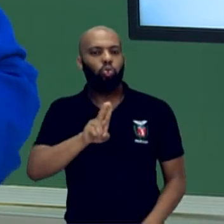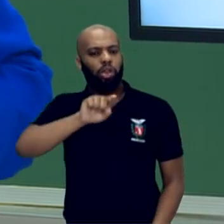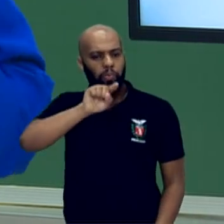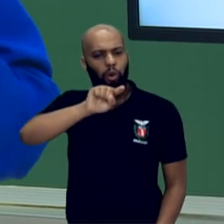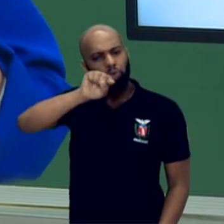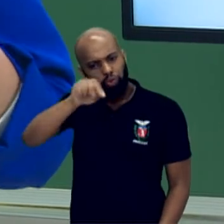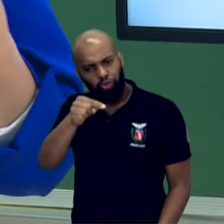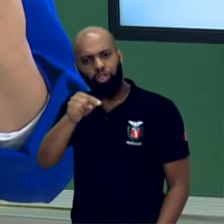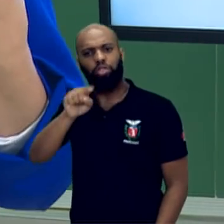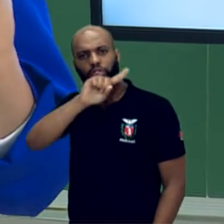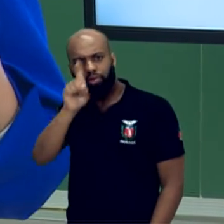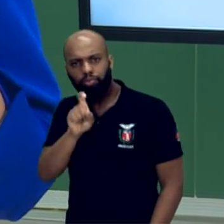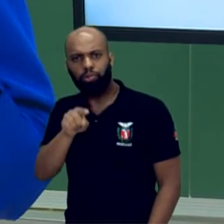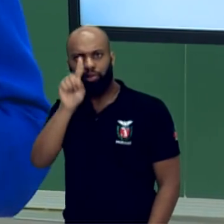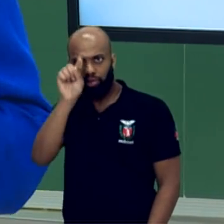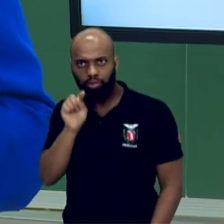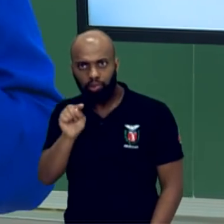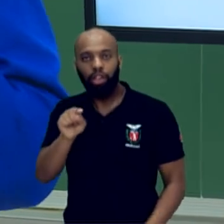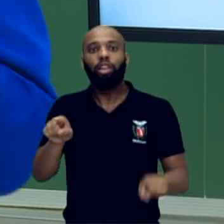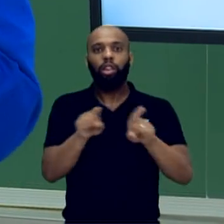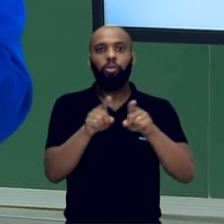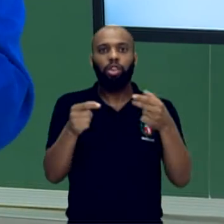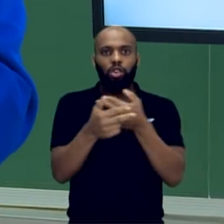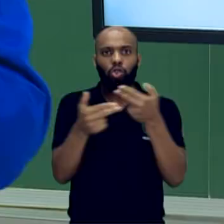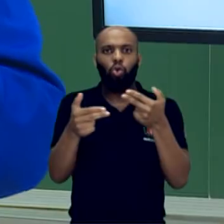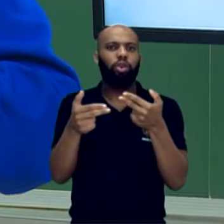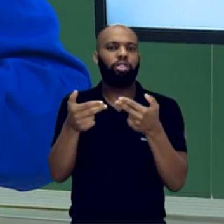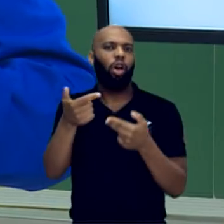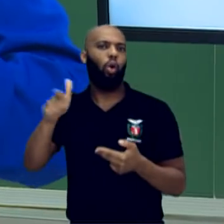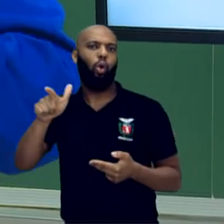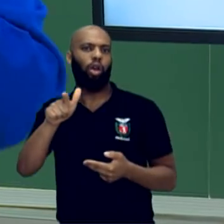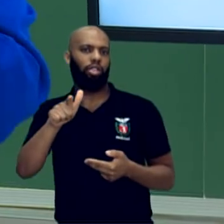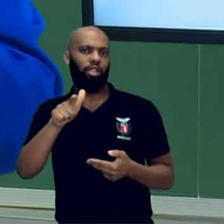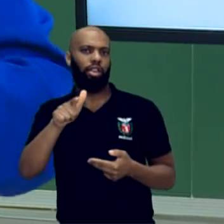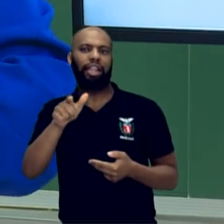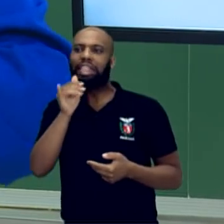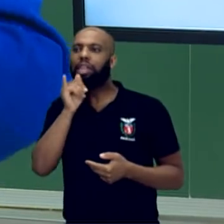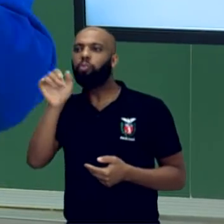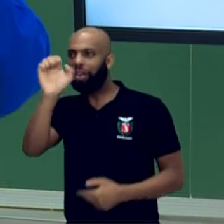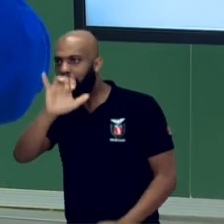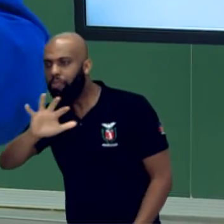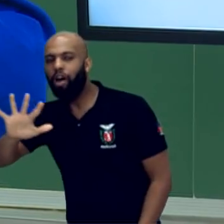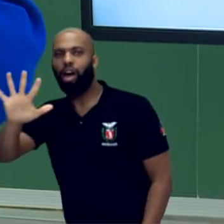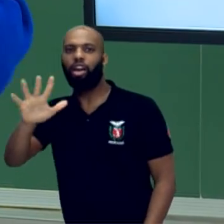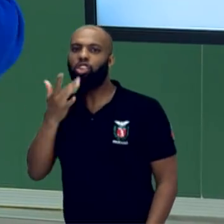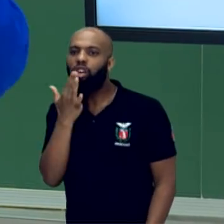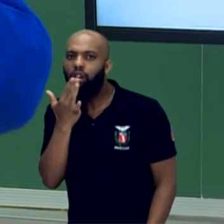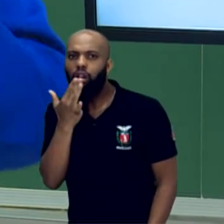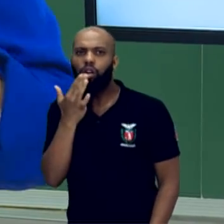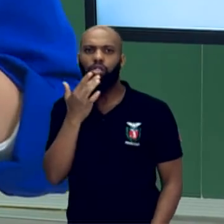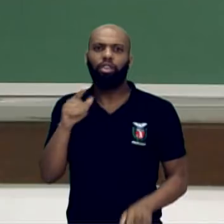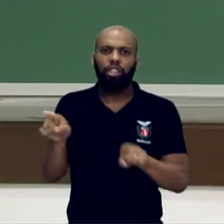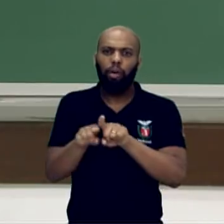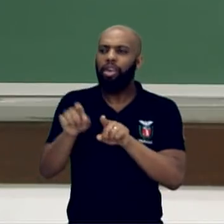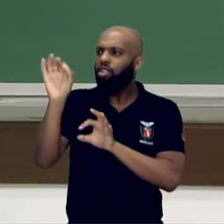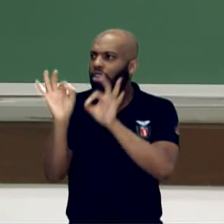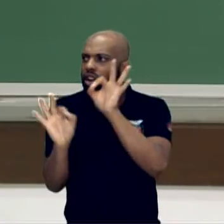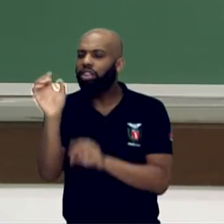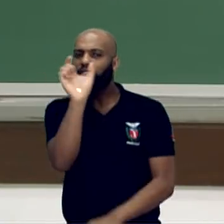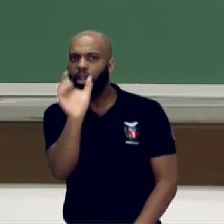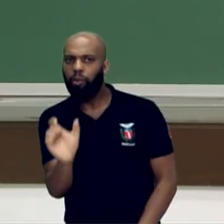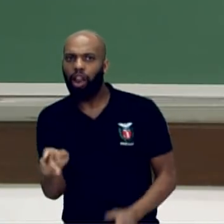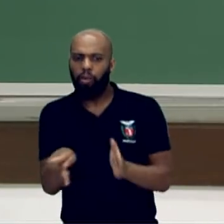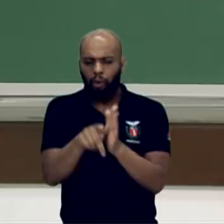acentuação, e os recursos não verbais, que são os recursos visuais, gráficos, né? Cores, disposição das palavras